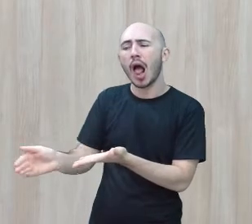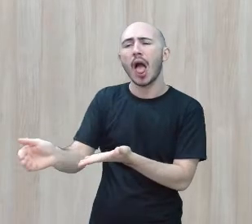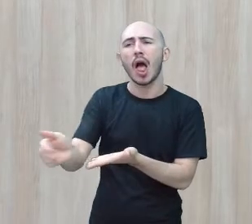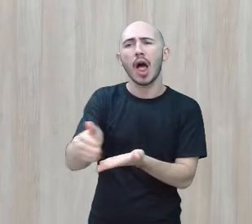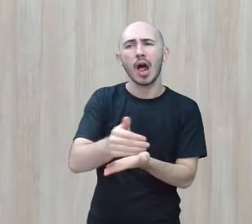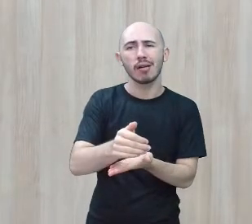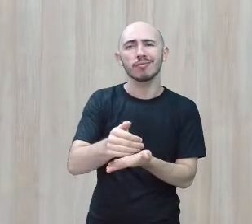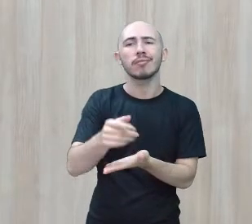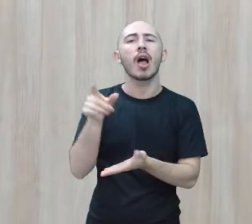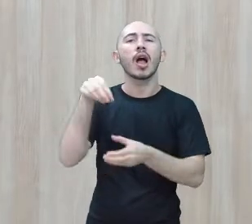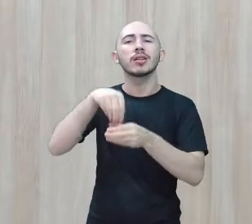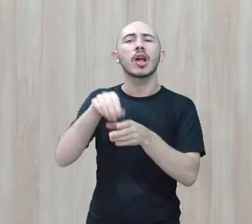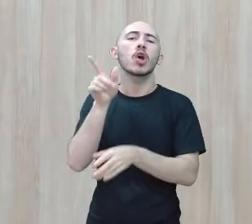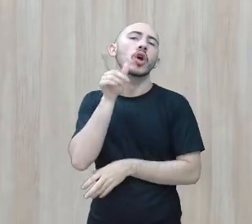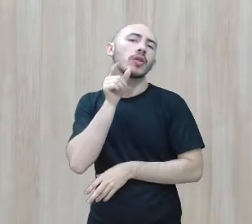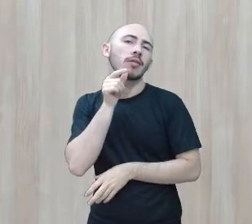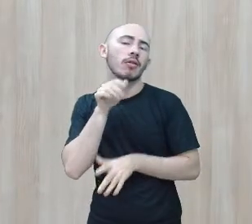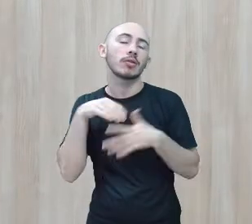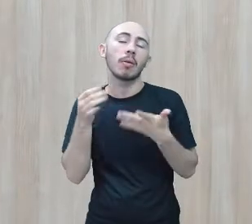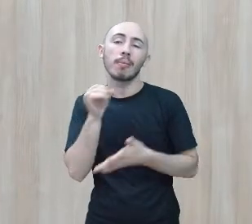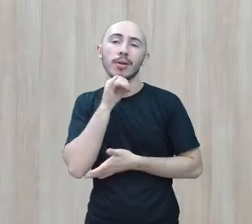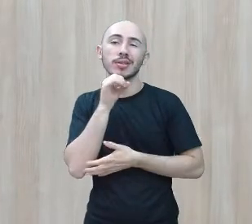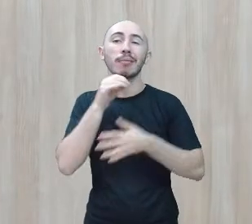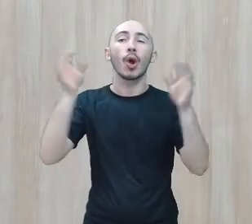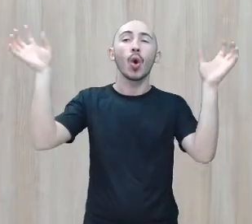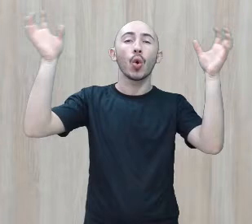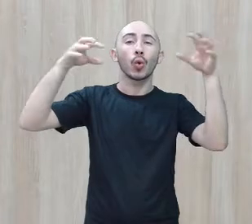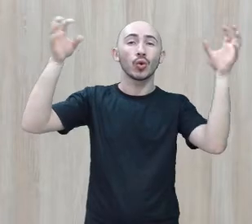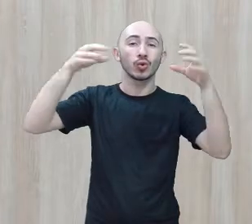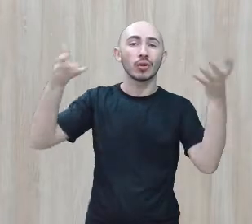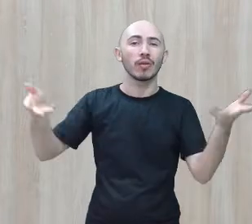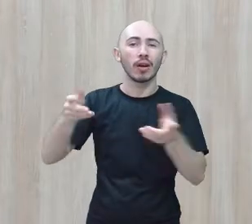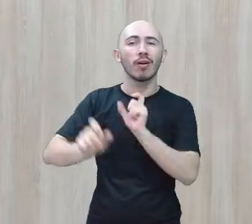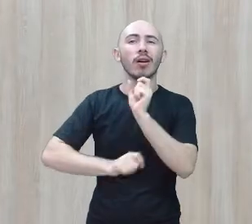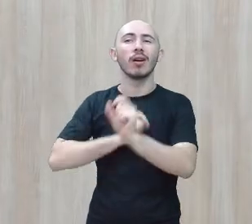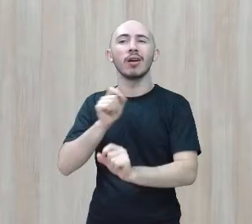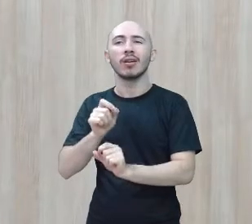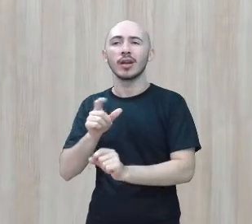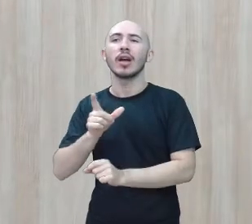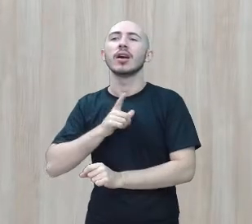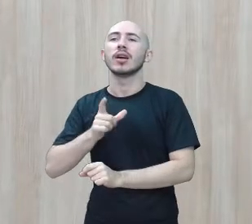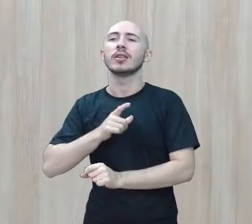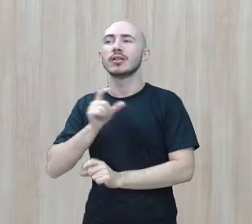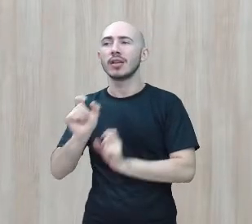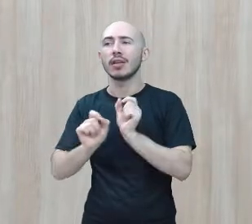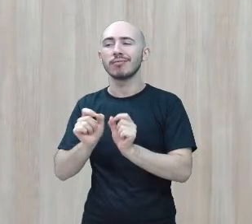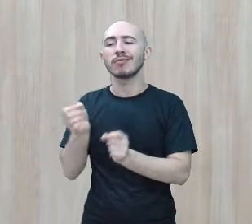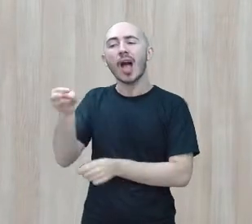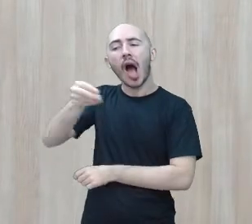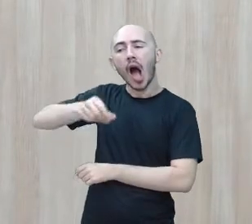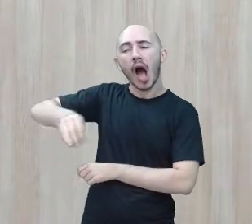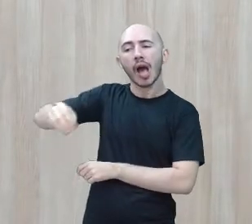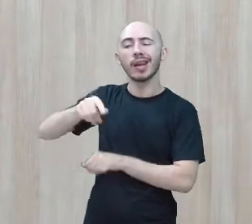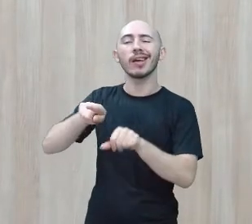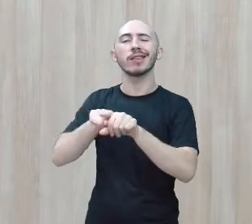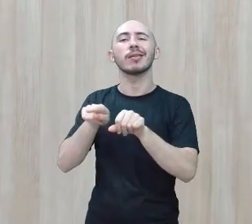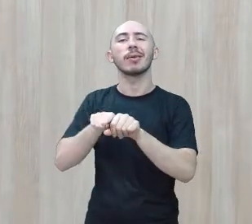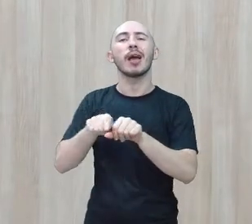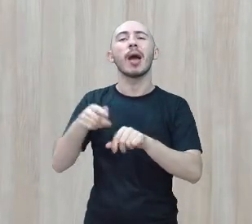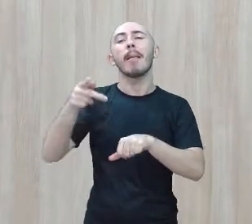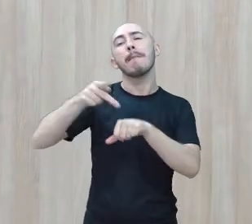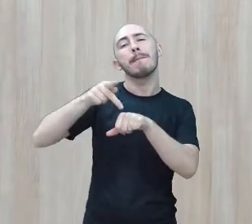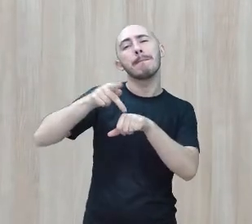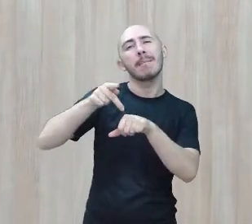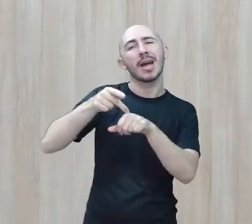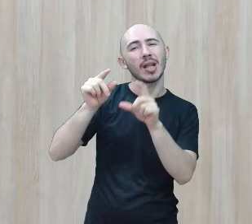chuvas, o que é que está acontecendo? Estão levando as areias, né? Algumas pedras mais leves,